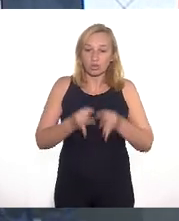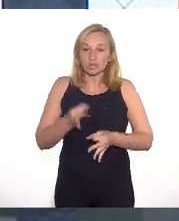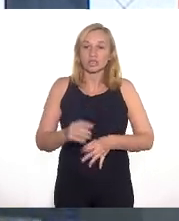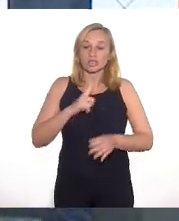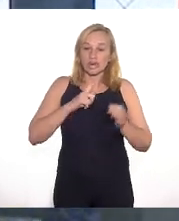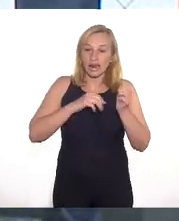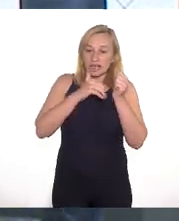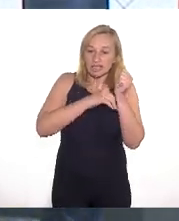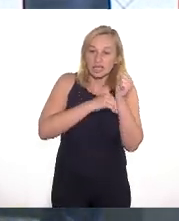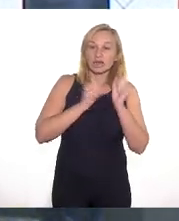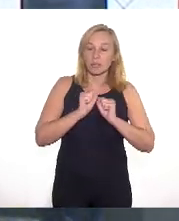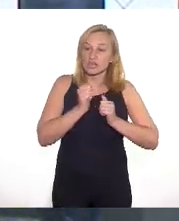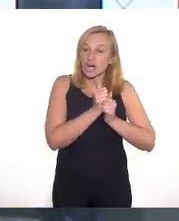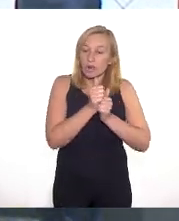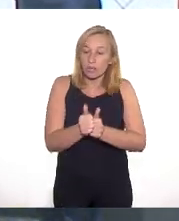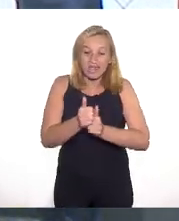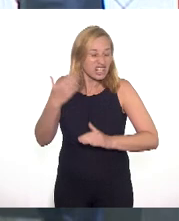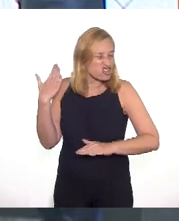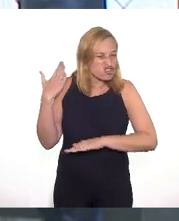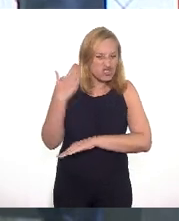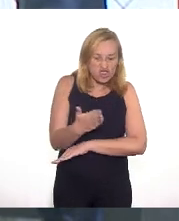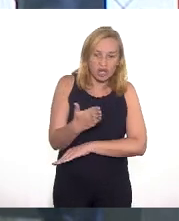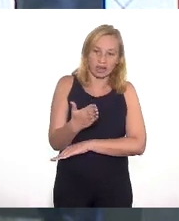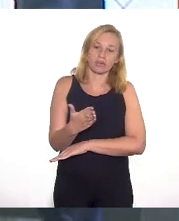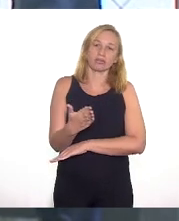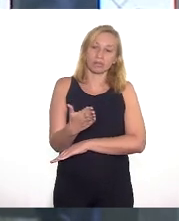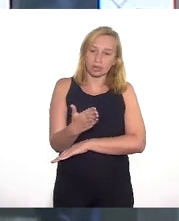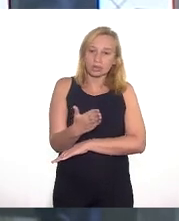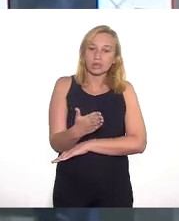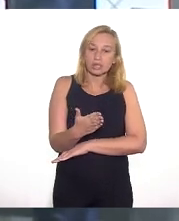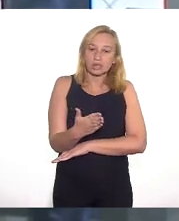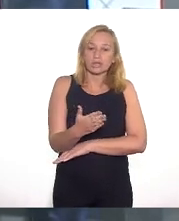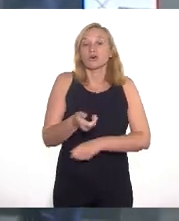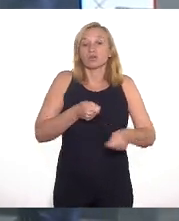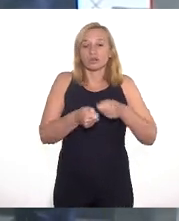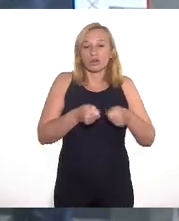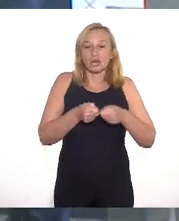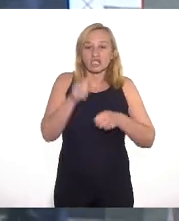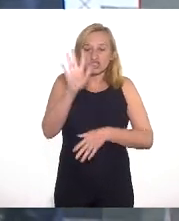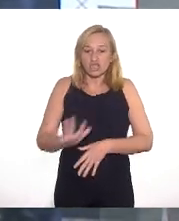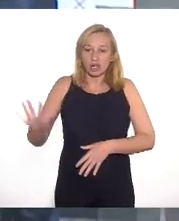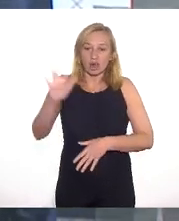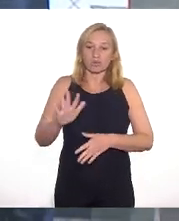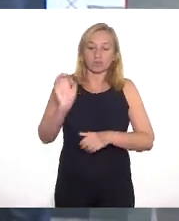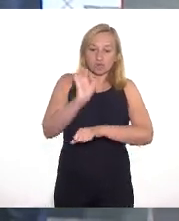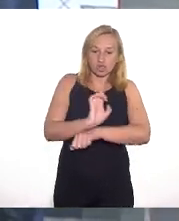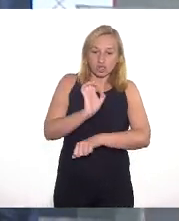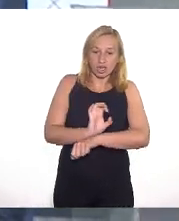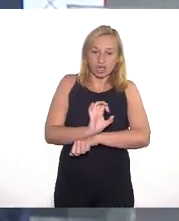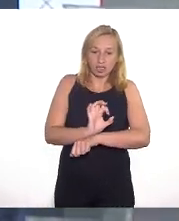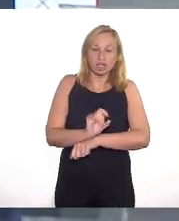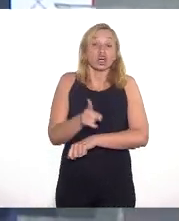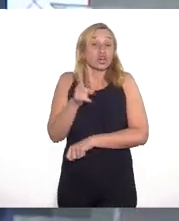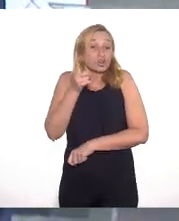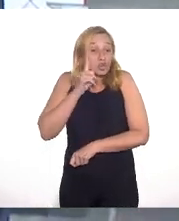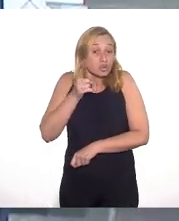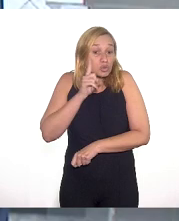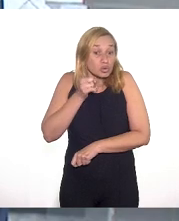possam acompanhar diretamente com a Contraloria Geral do Estado, praticamente